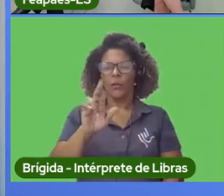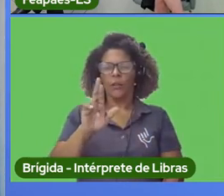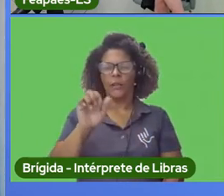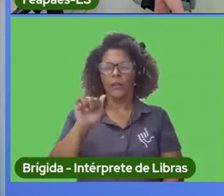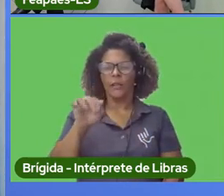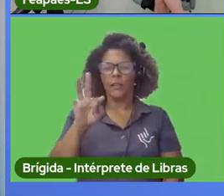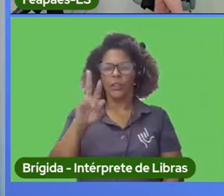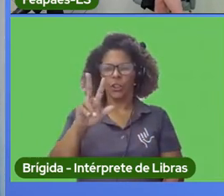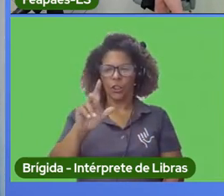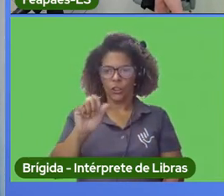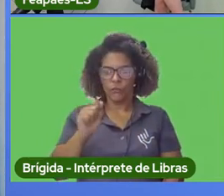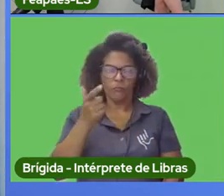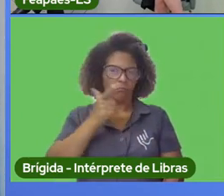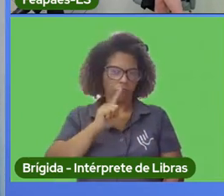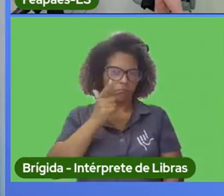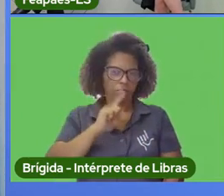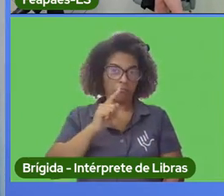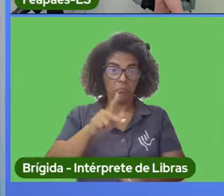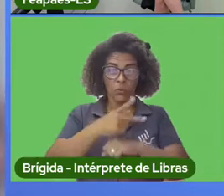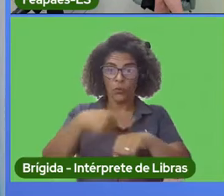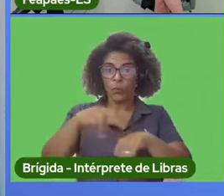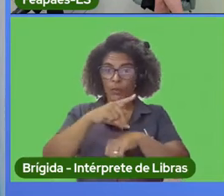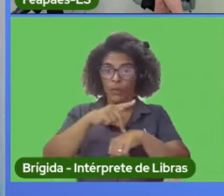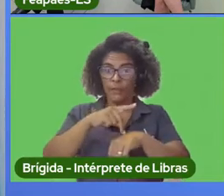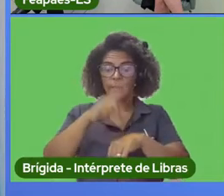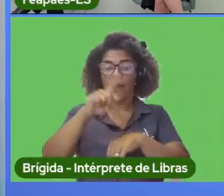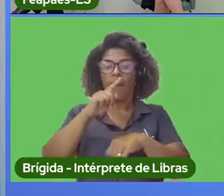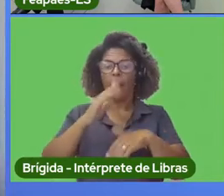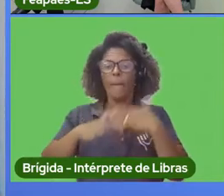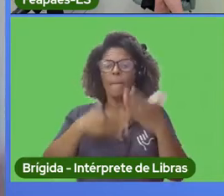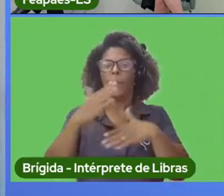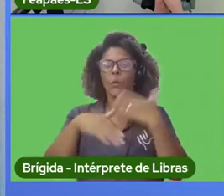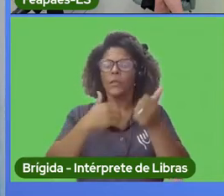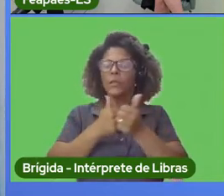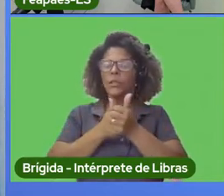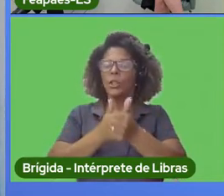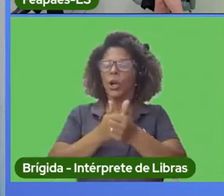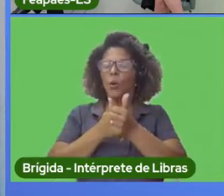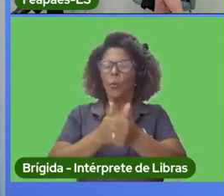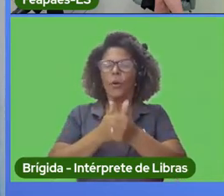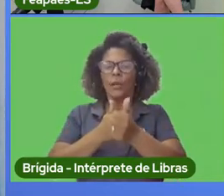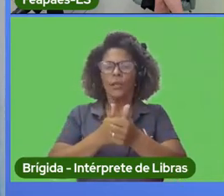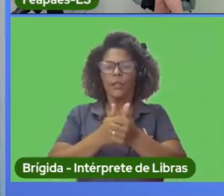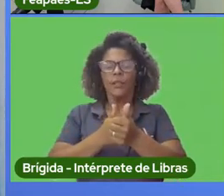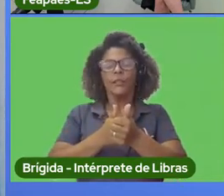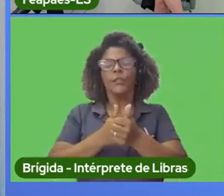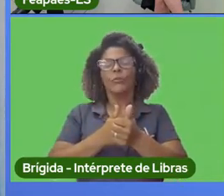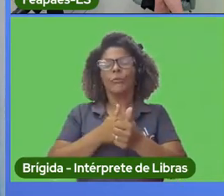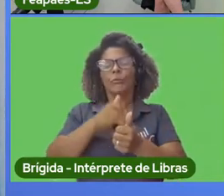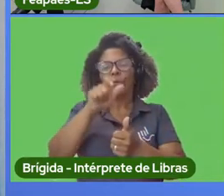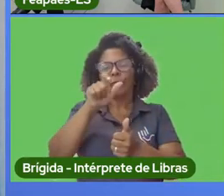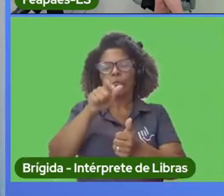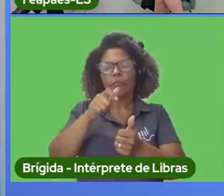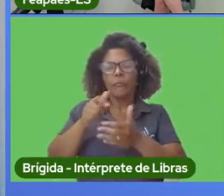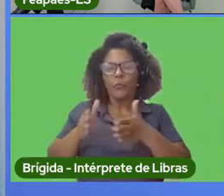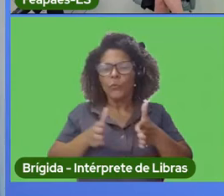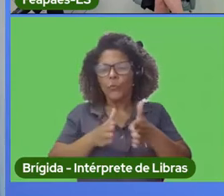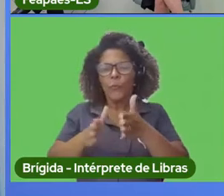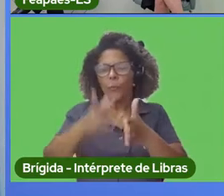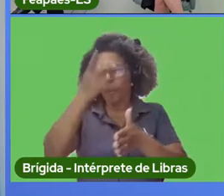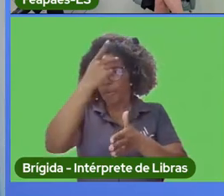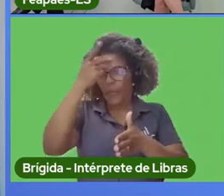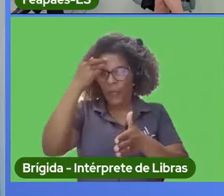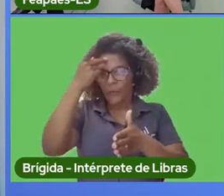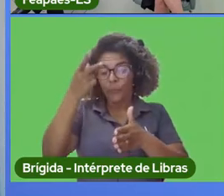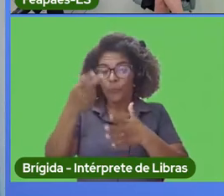países é um processo de acompanhamento do itinerário da pessoa com deficiência para